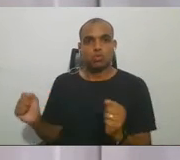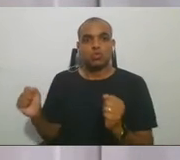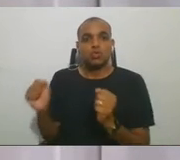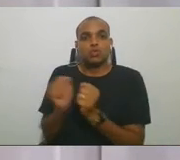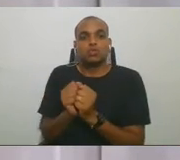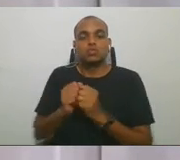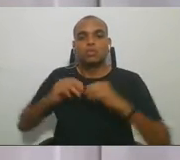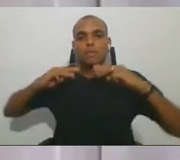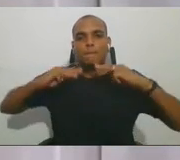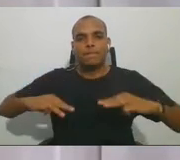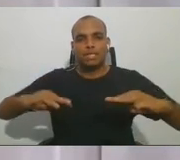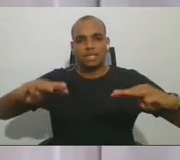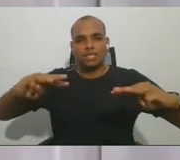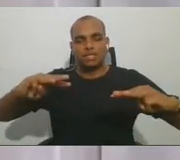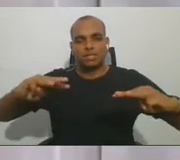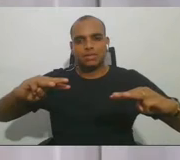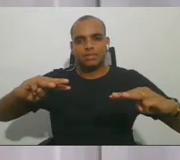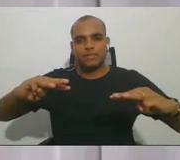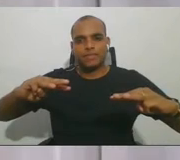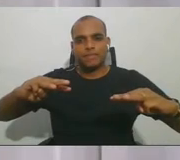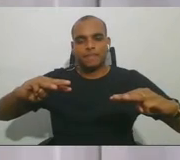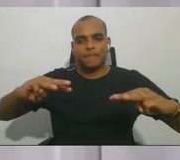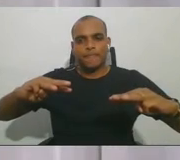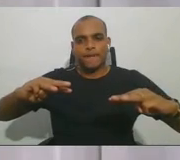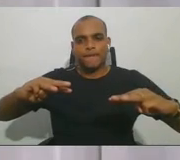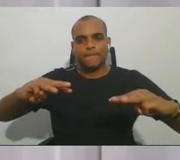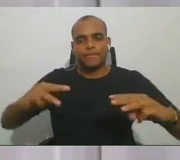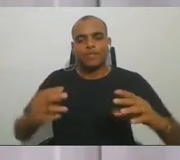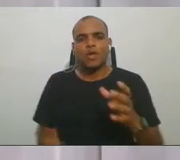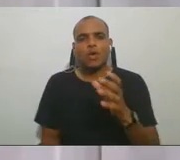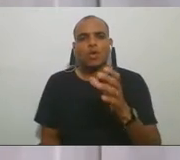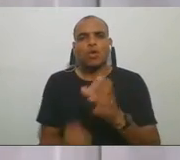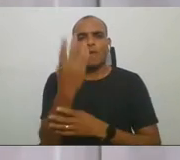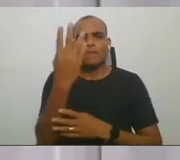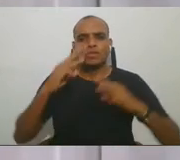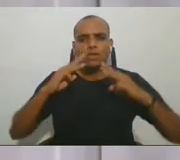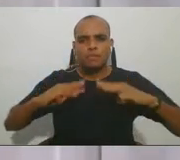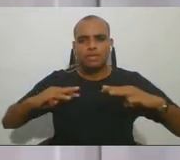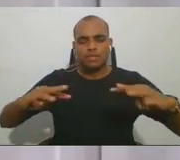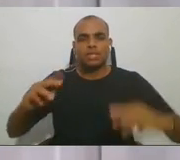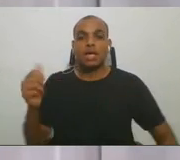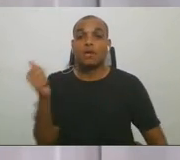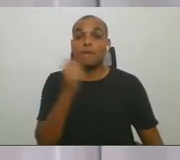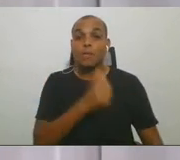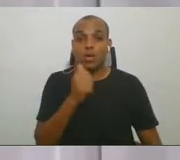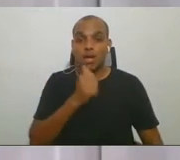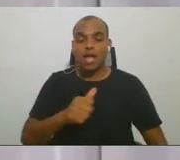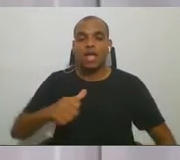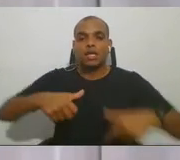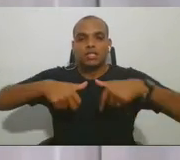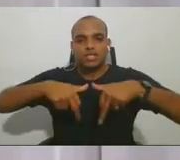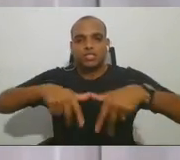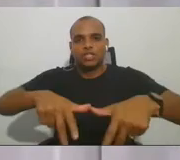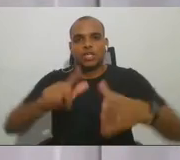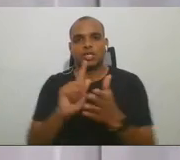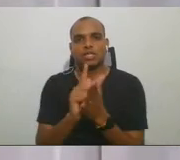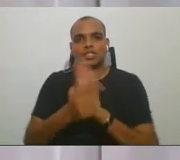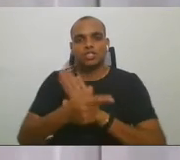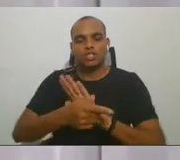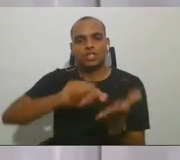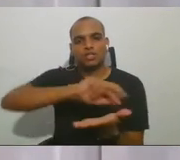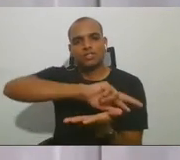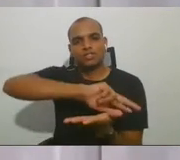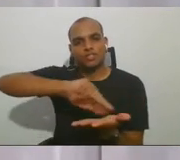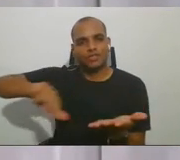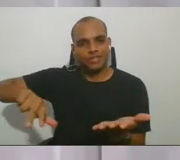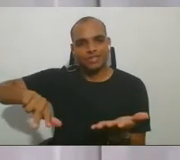que se inaugurou, Ministério de Mulheres, Gêneros e Diversidade. A segunda pergunta, efetivamente.